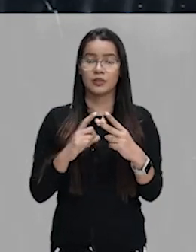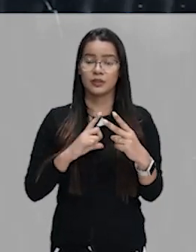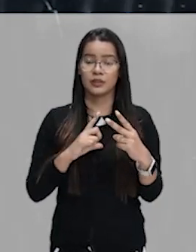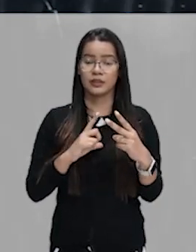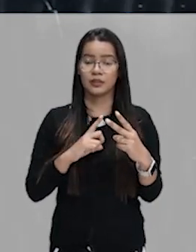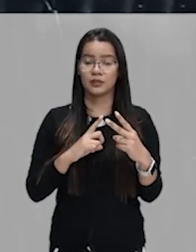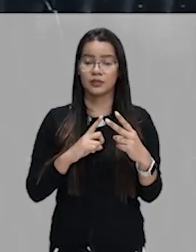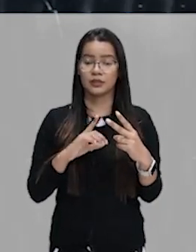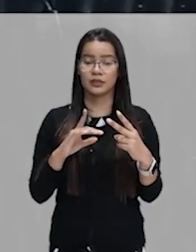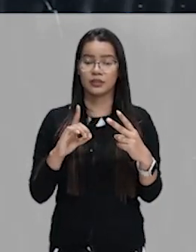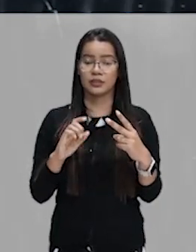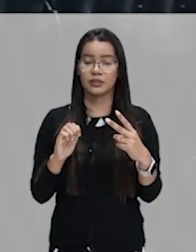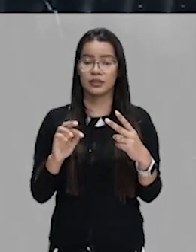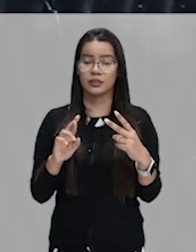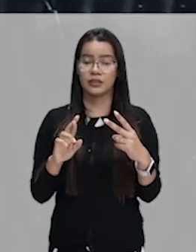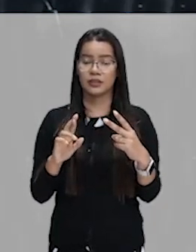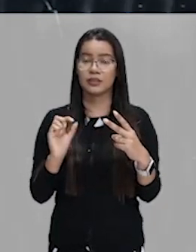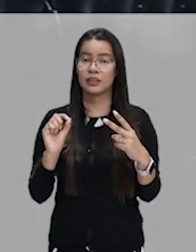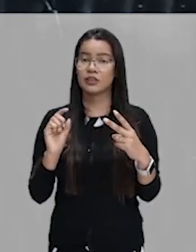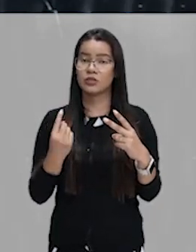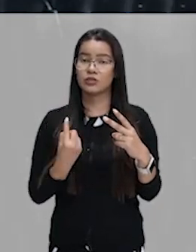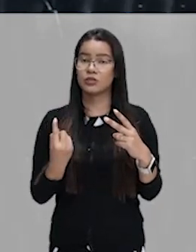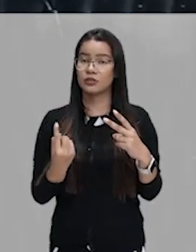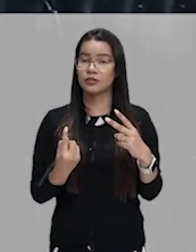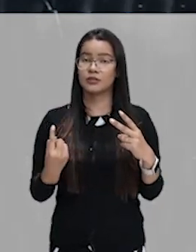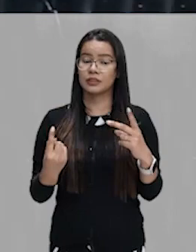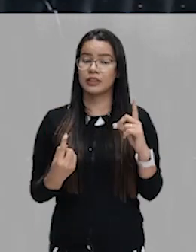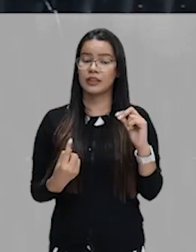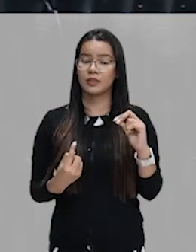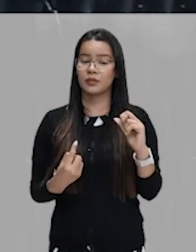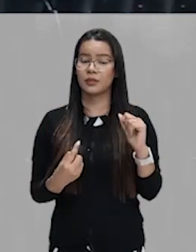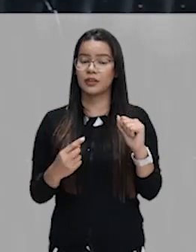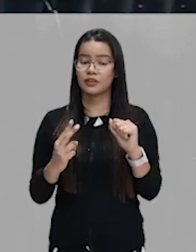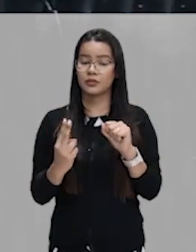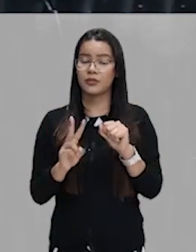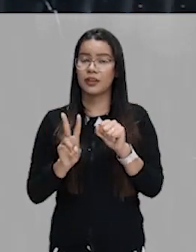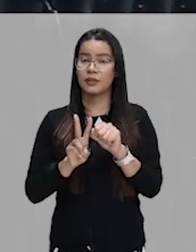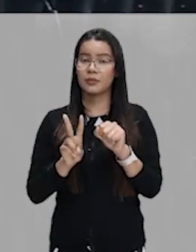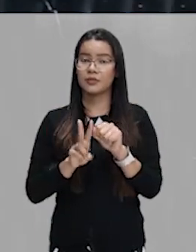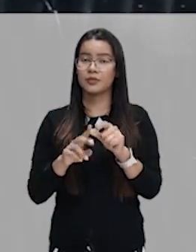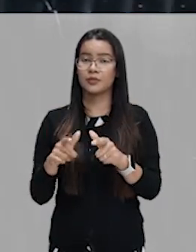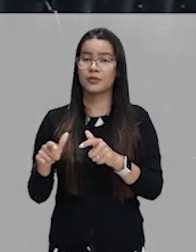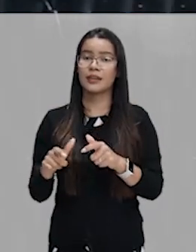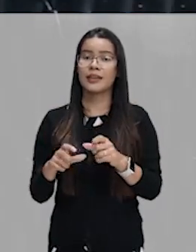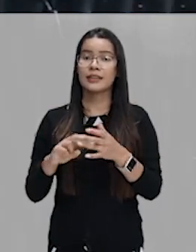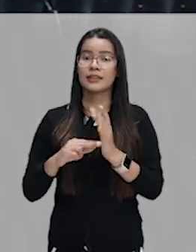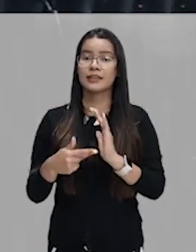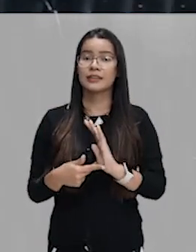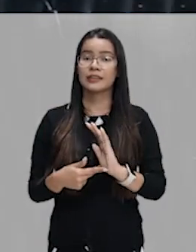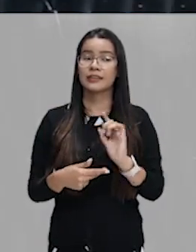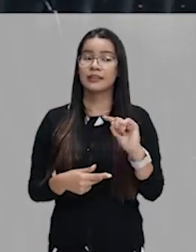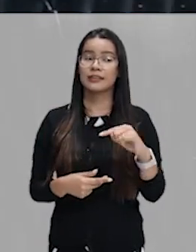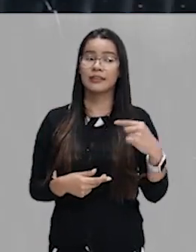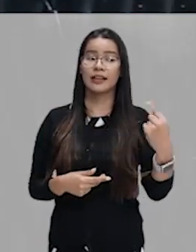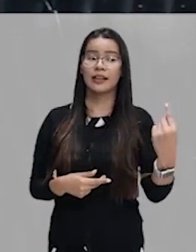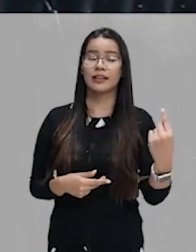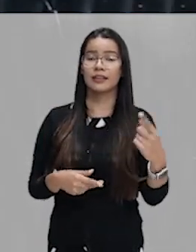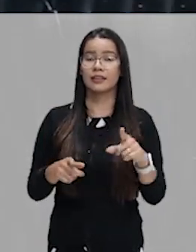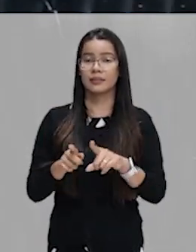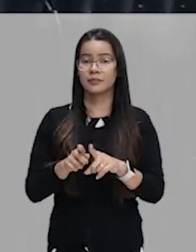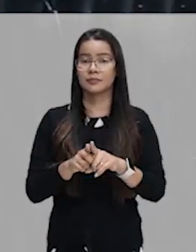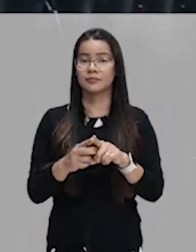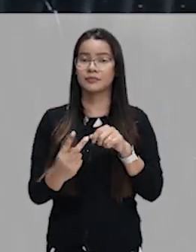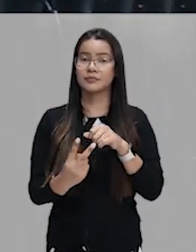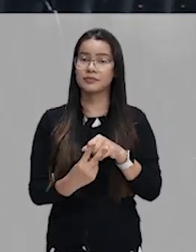palavra there, que sozinha ela é o advérbio de lugar, que significa lá, e o verbo to be.